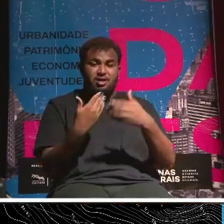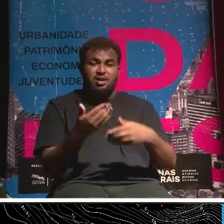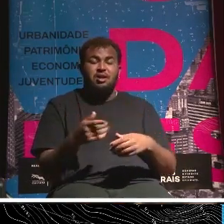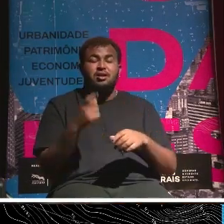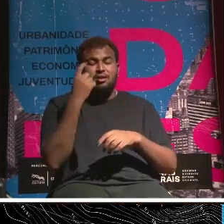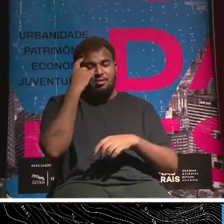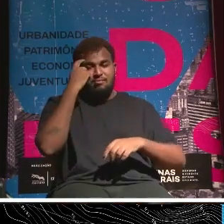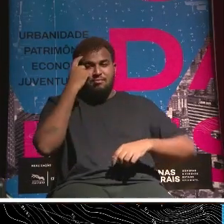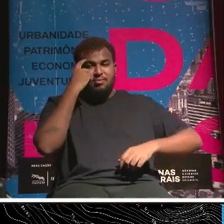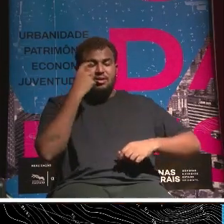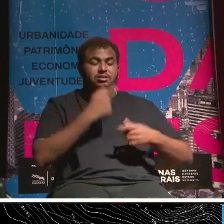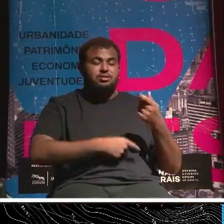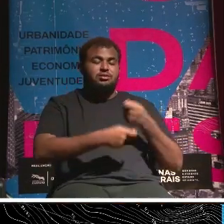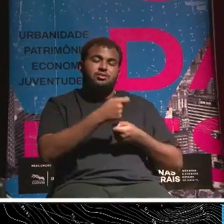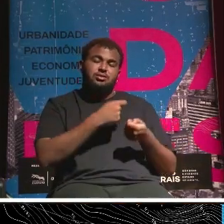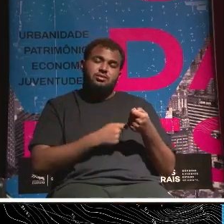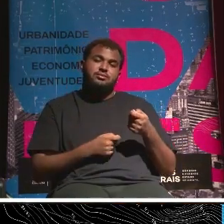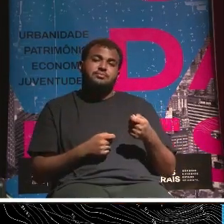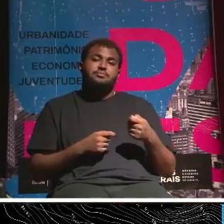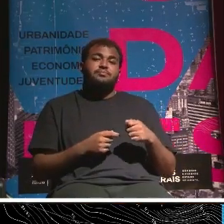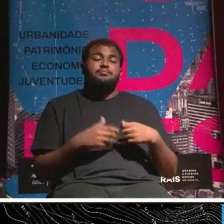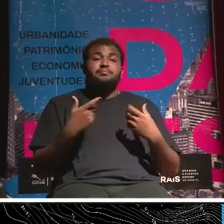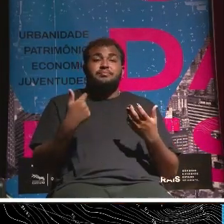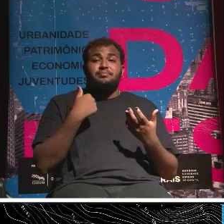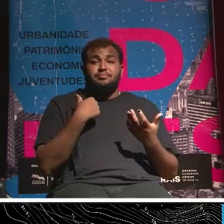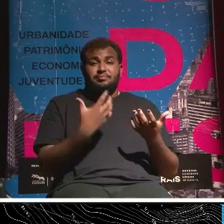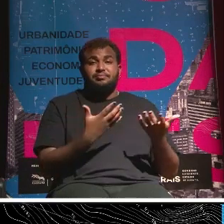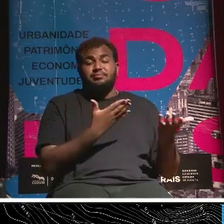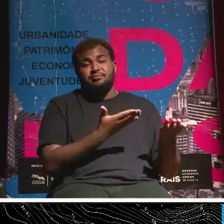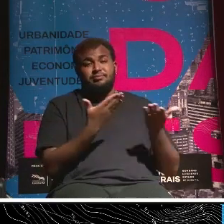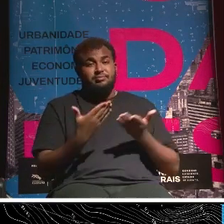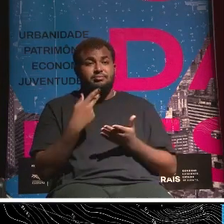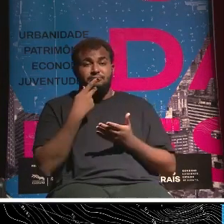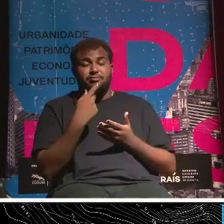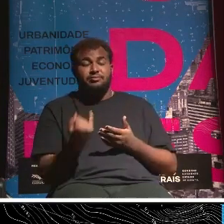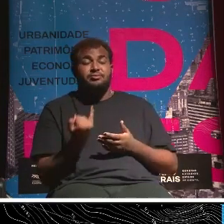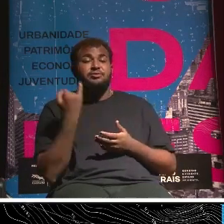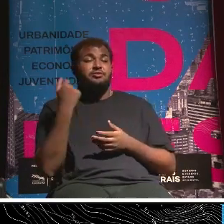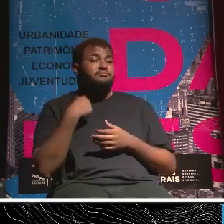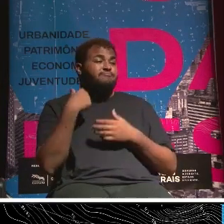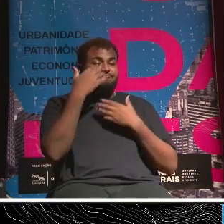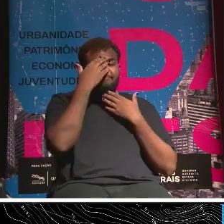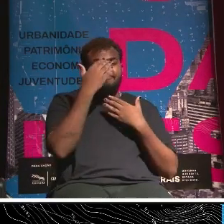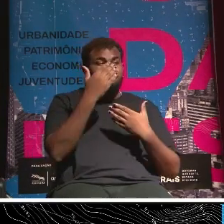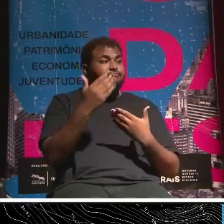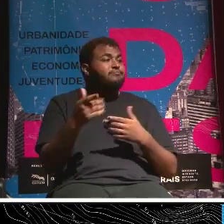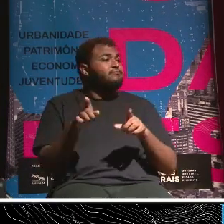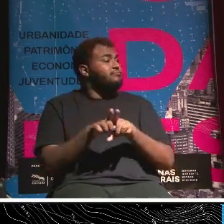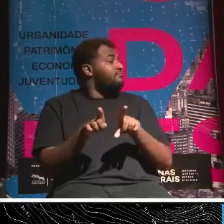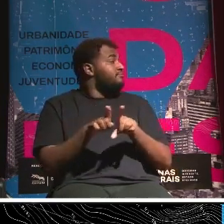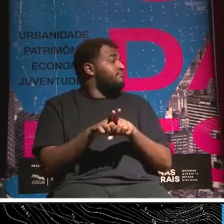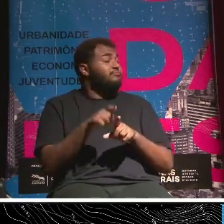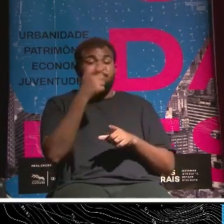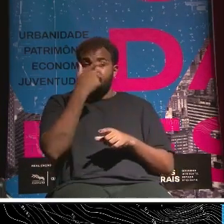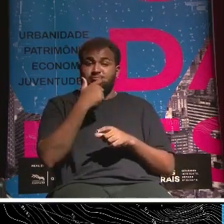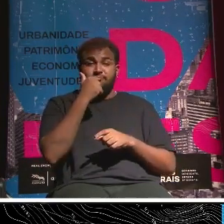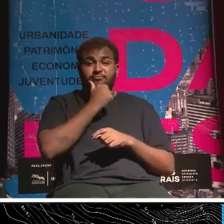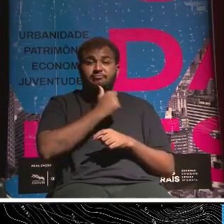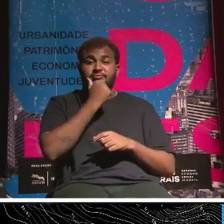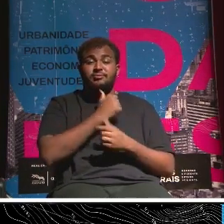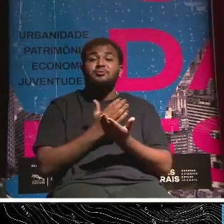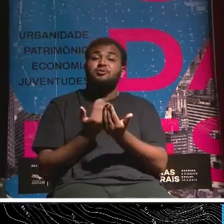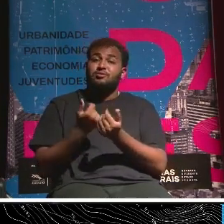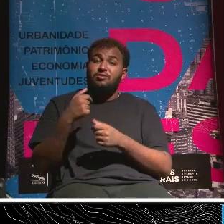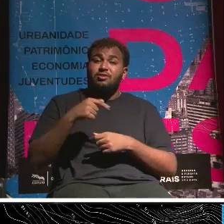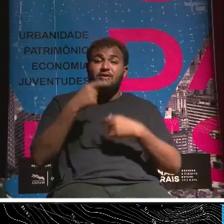economia circular, né? Então, eu queria trazer essa importância e esse agradecimento de ser uma mulher jovem aqui